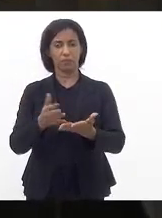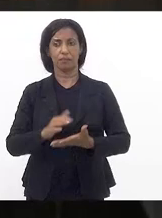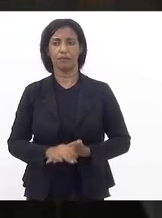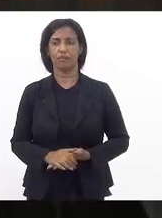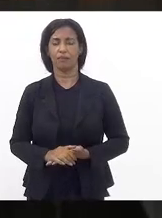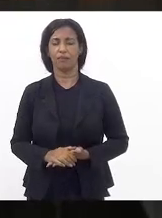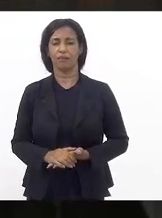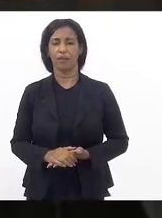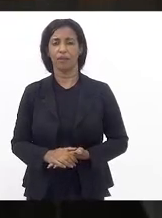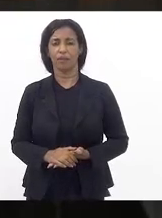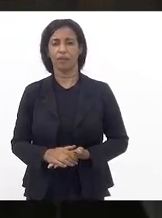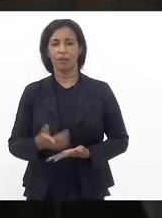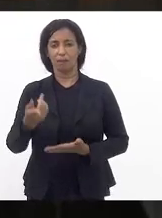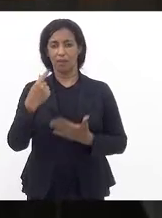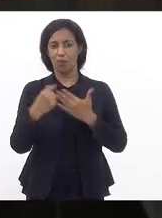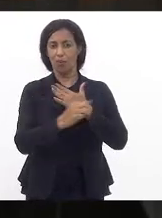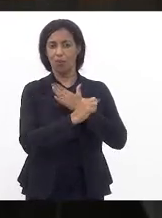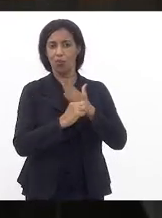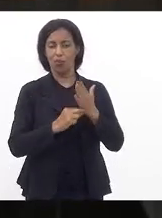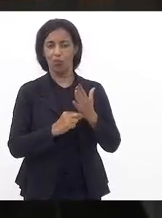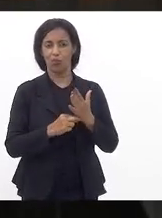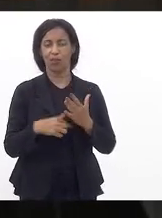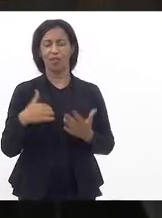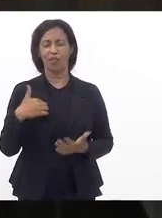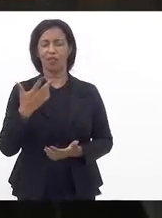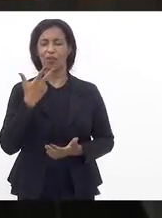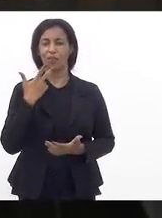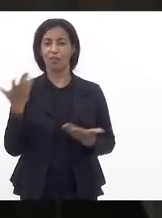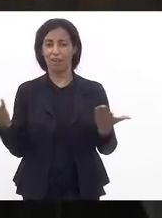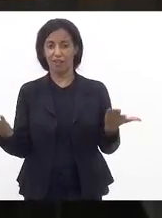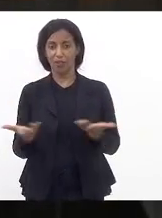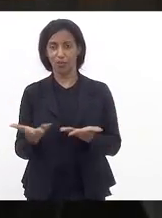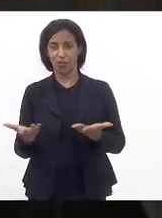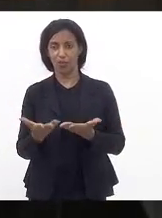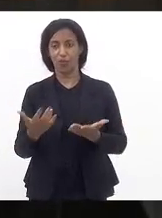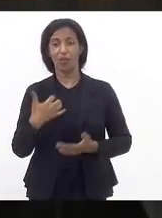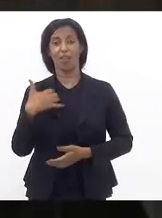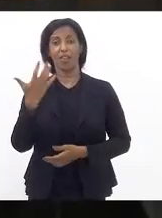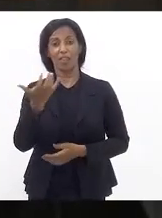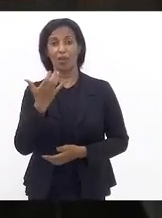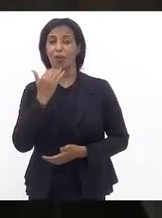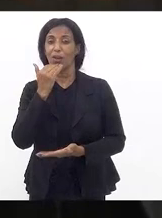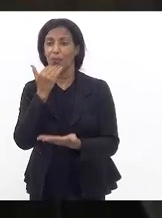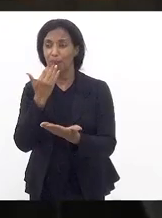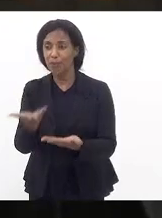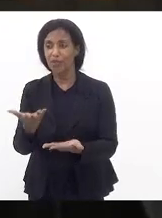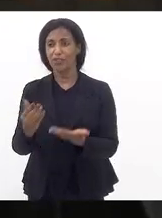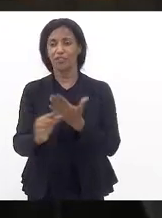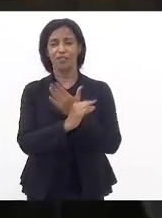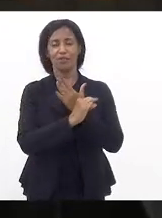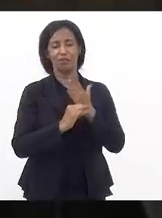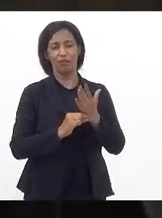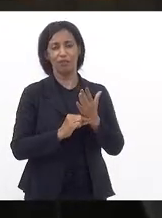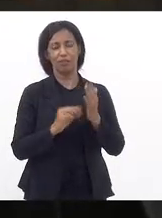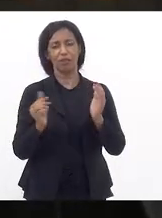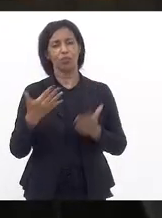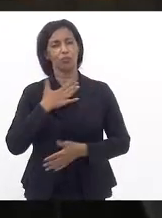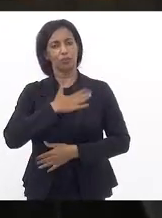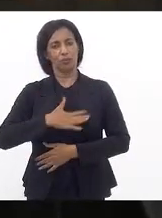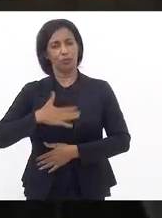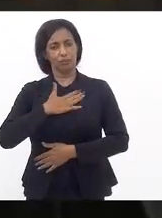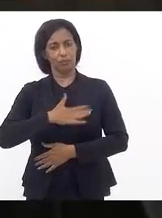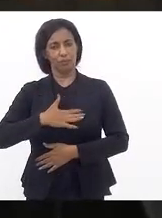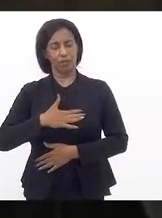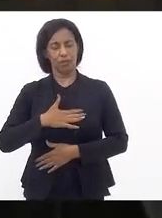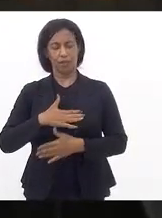me ofereceu a coautoria eu quero dizer que hoje eu quero lhe pedir a consultoria com todo